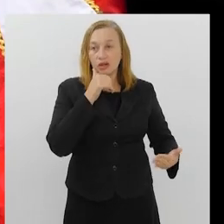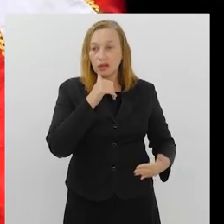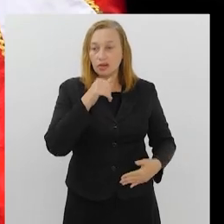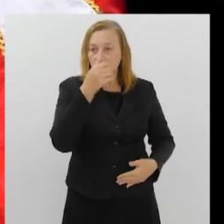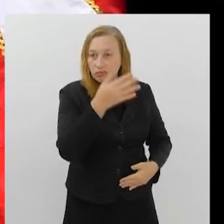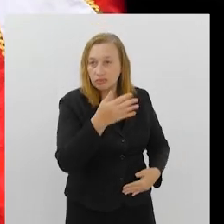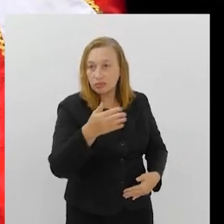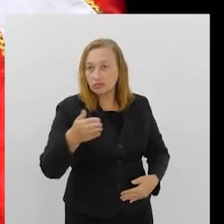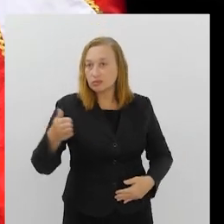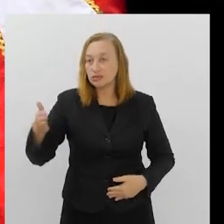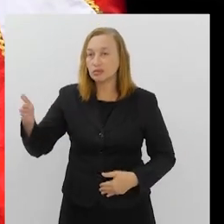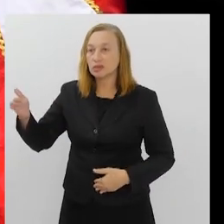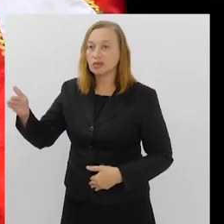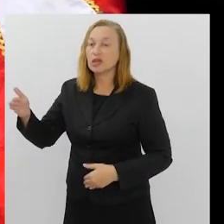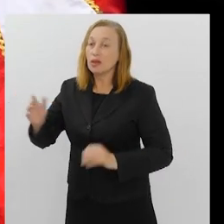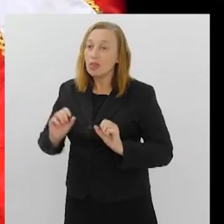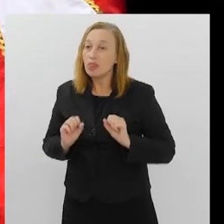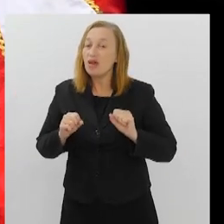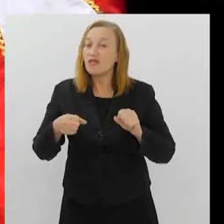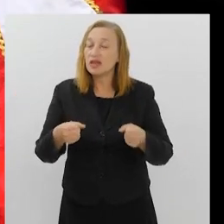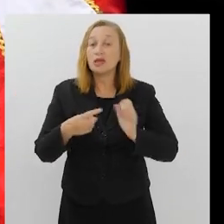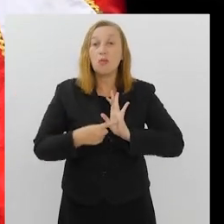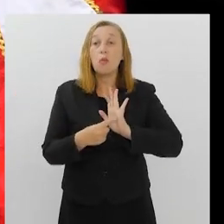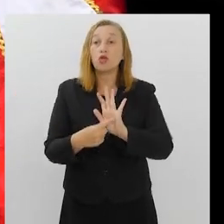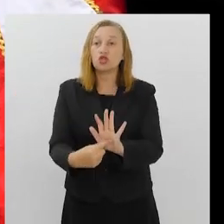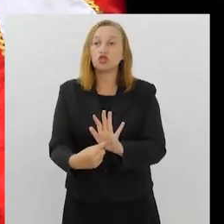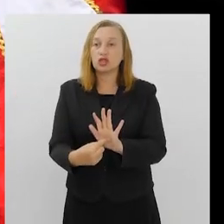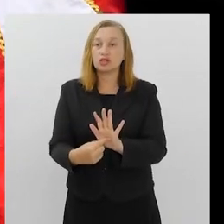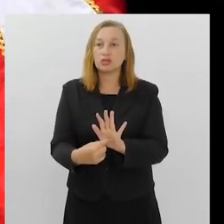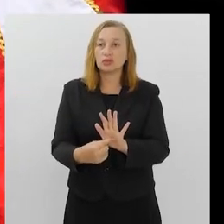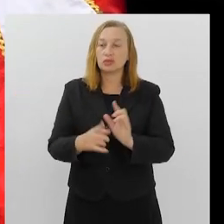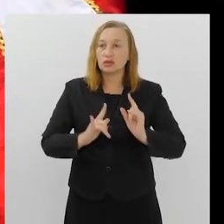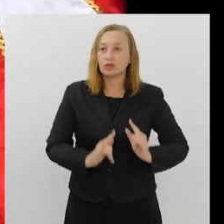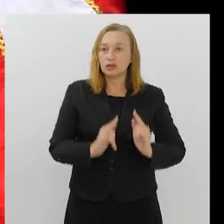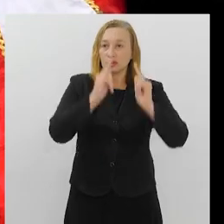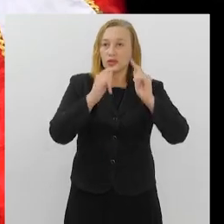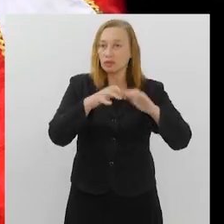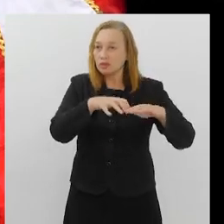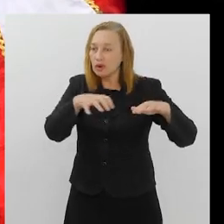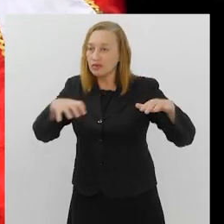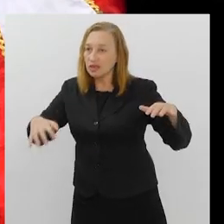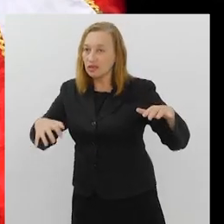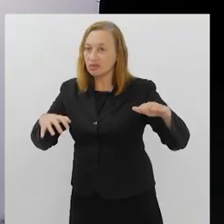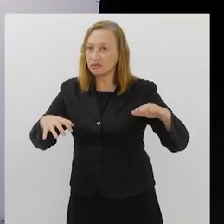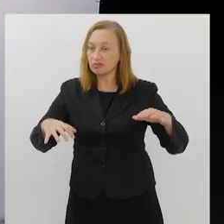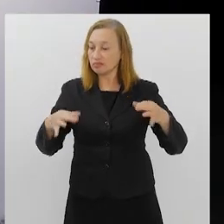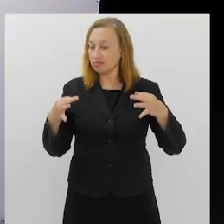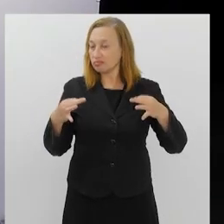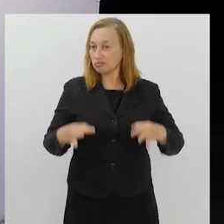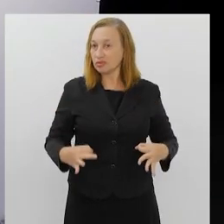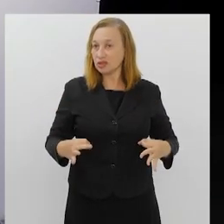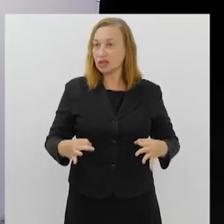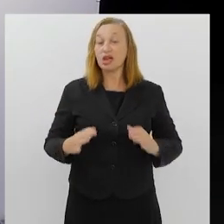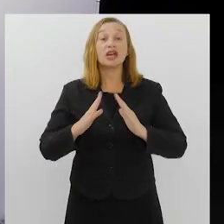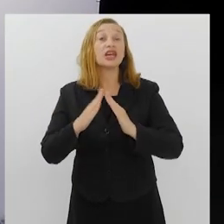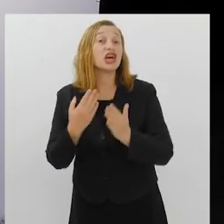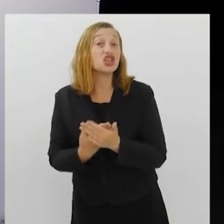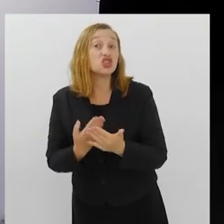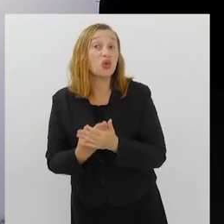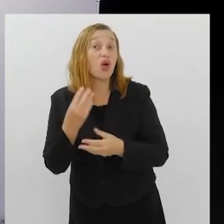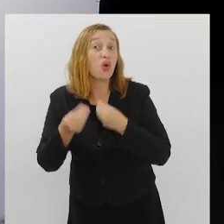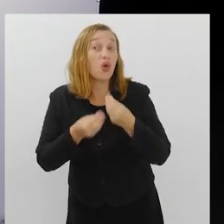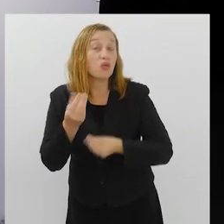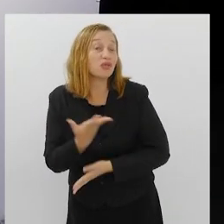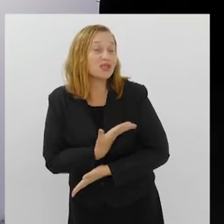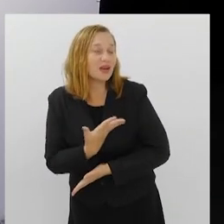gente porta-bandeira defendendo, né? É mostrando um pavilhão com muita elegância. E na escola, os teus